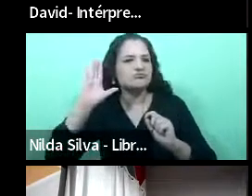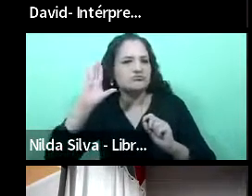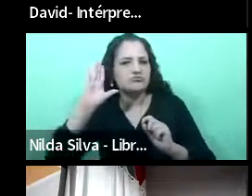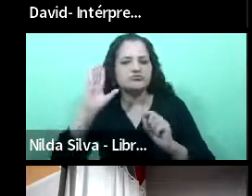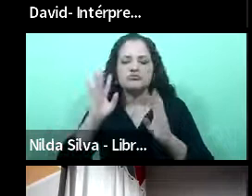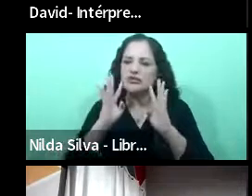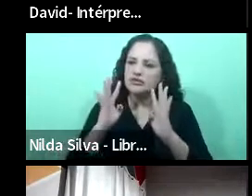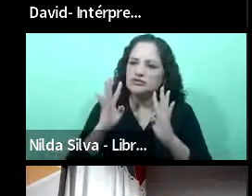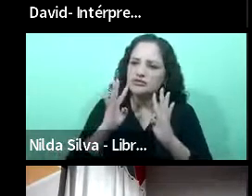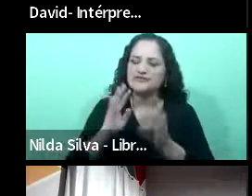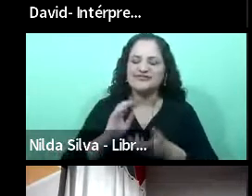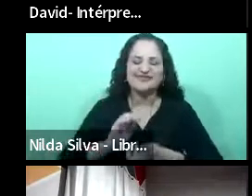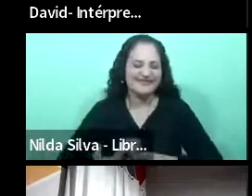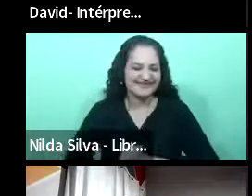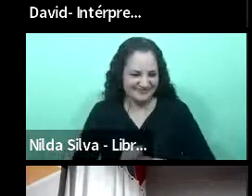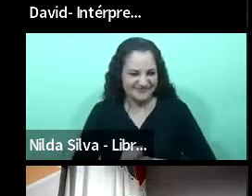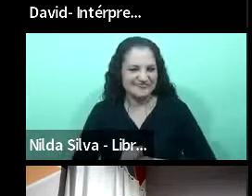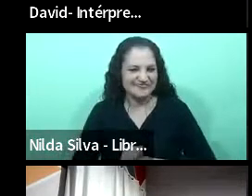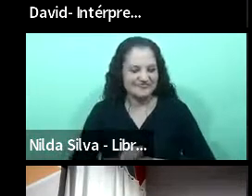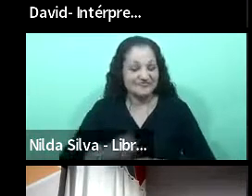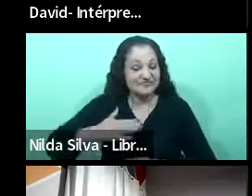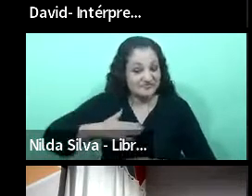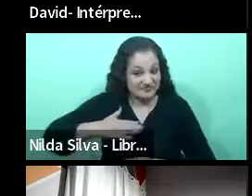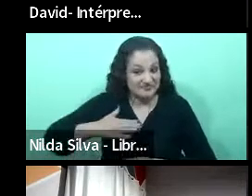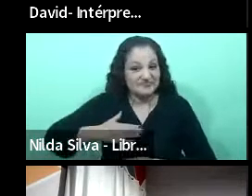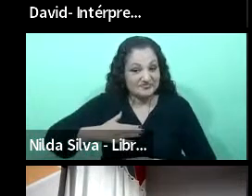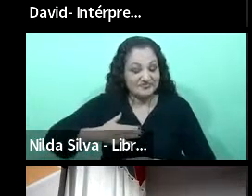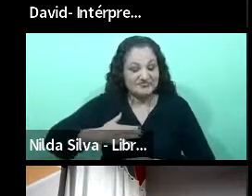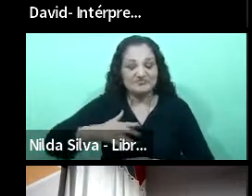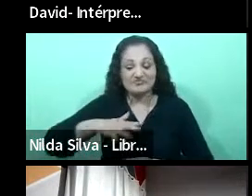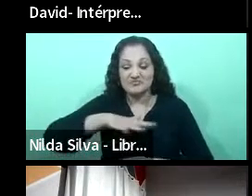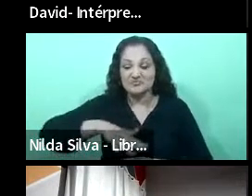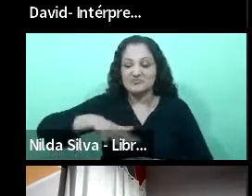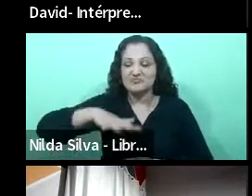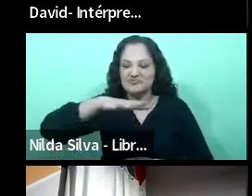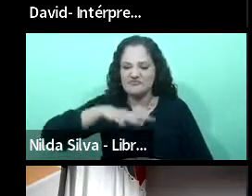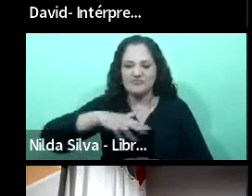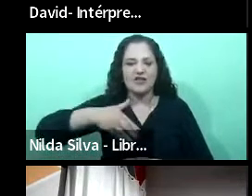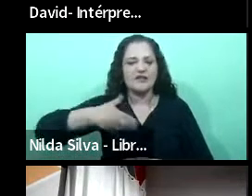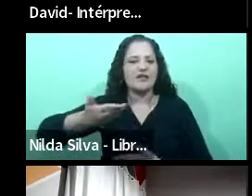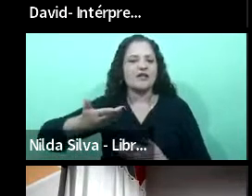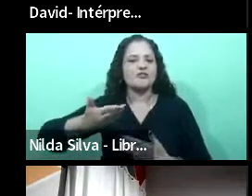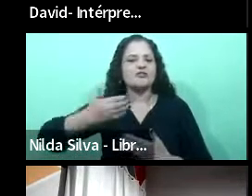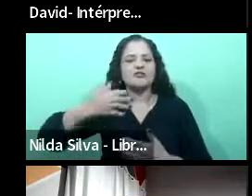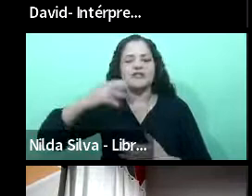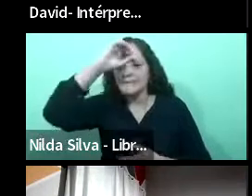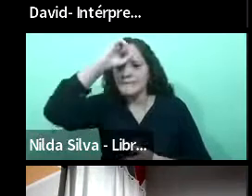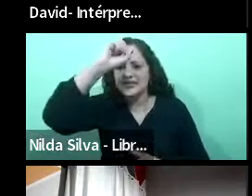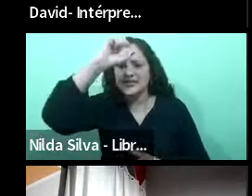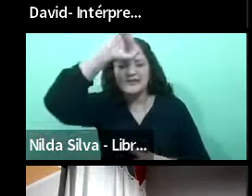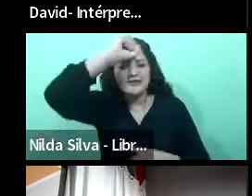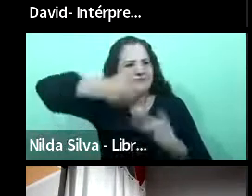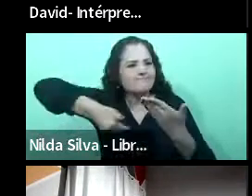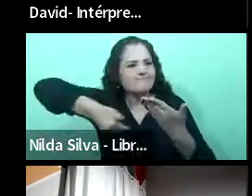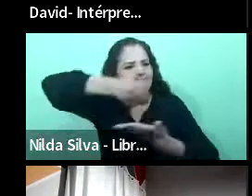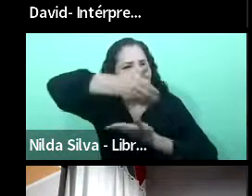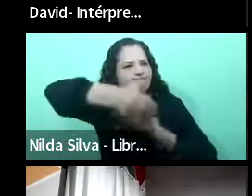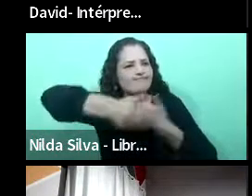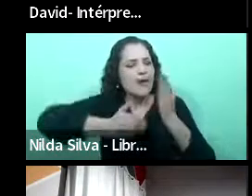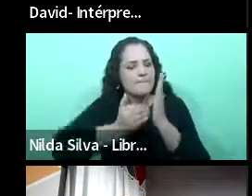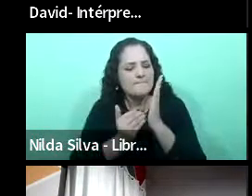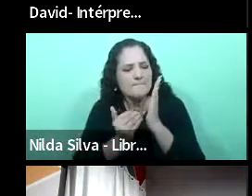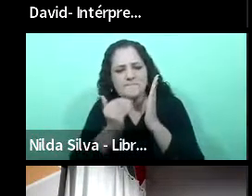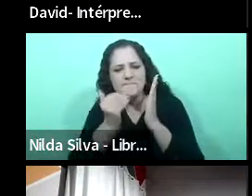assim, pelo menos para mim, esse espaço da extensão, ele está